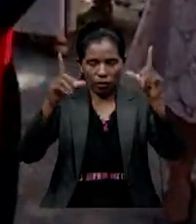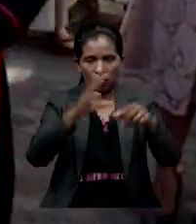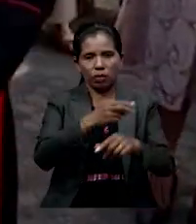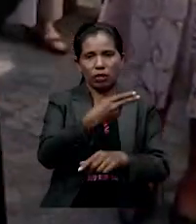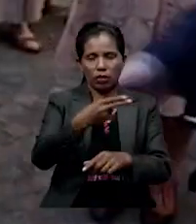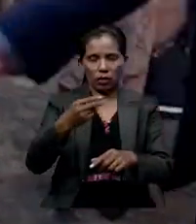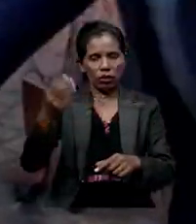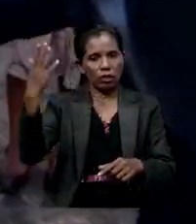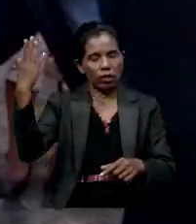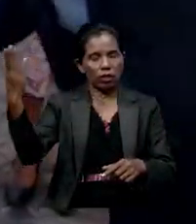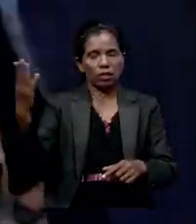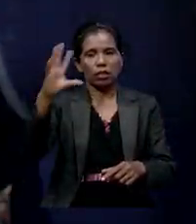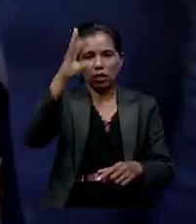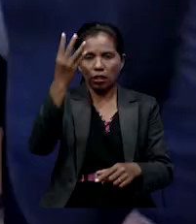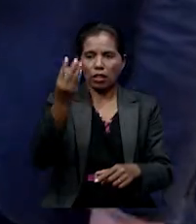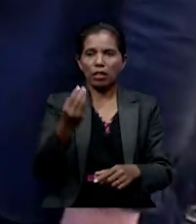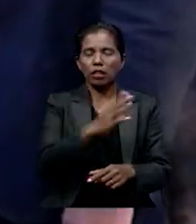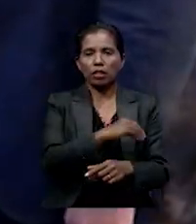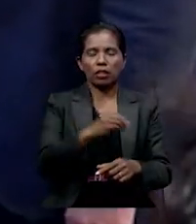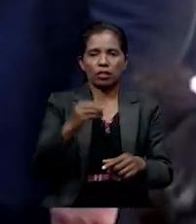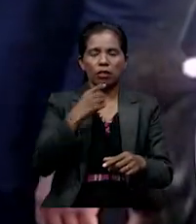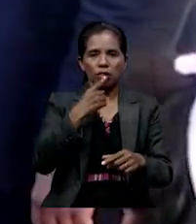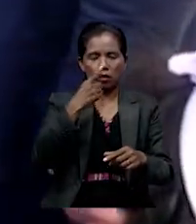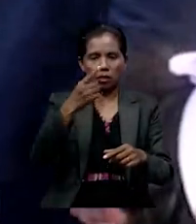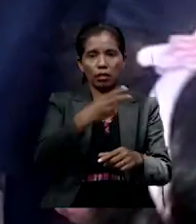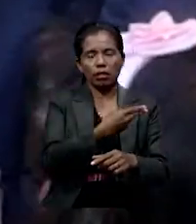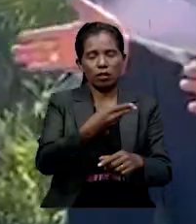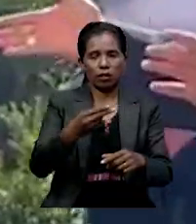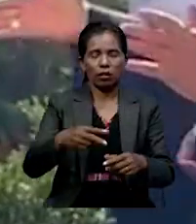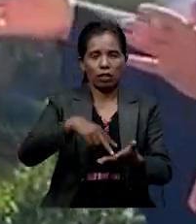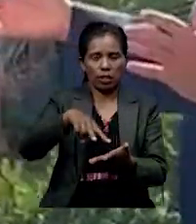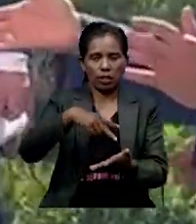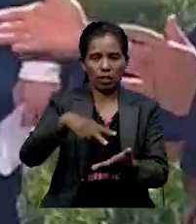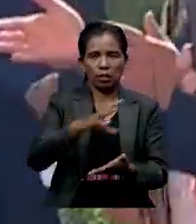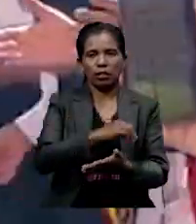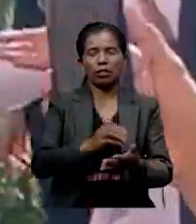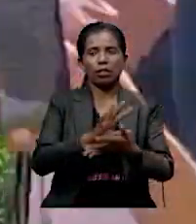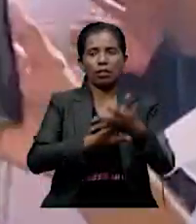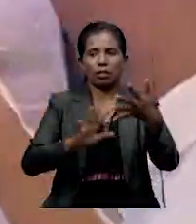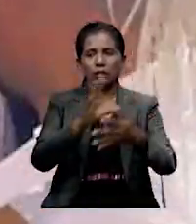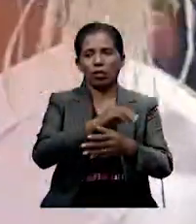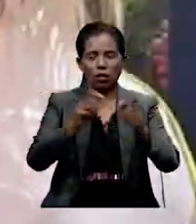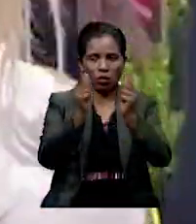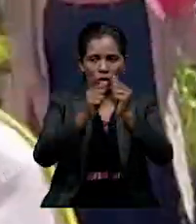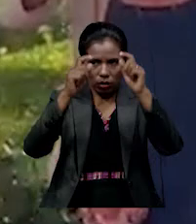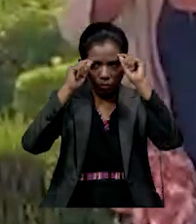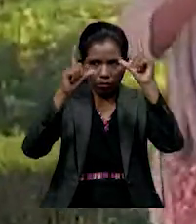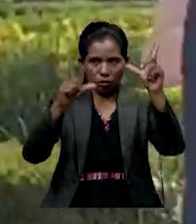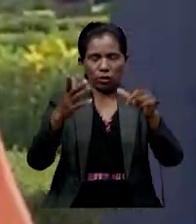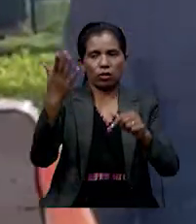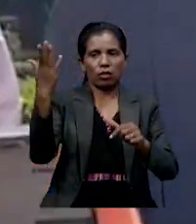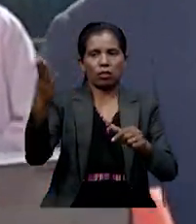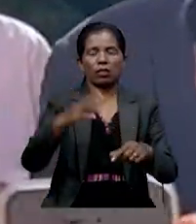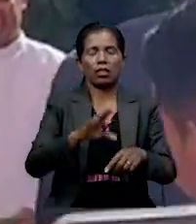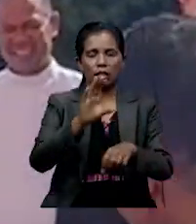e Roma, bidu simu cardeal Virgilio do Carmo da Silva, ante celebra missa agradecimento ho Timoruan Sira e a Capela Urbaniana